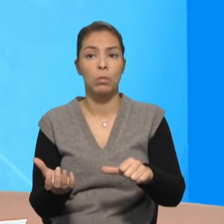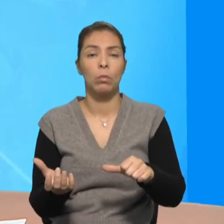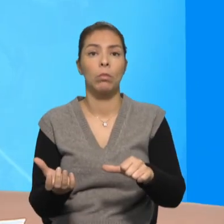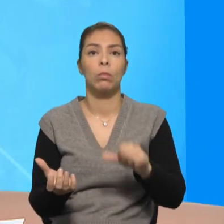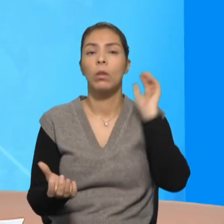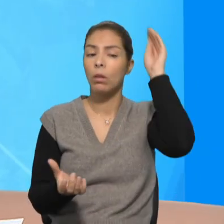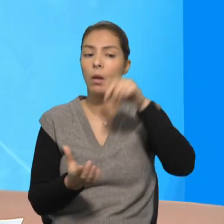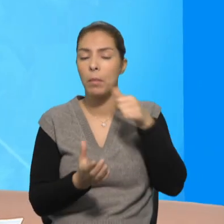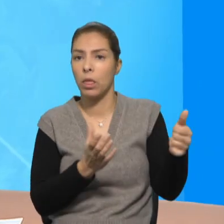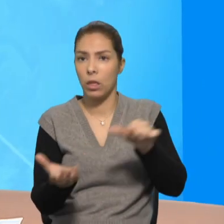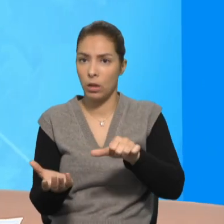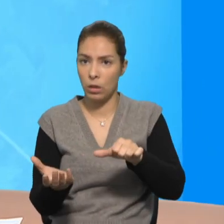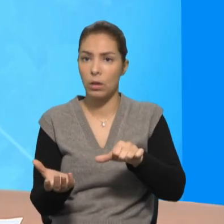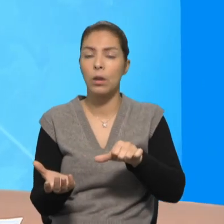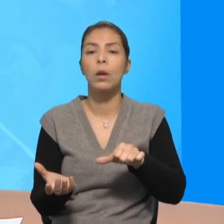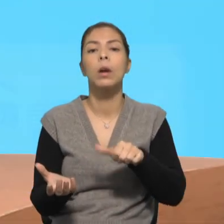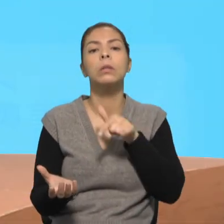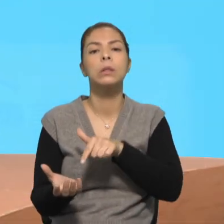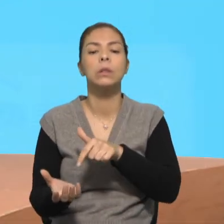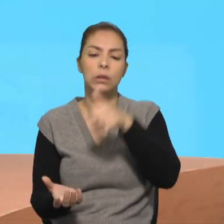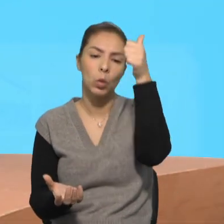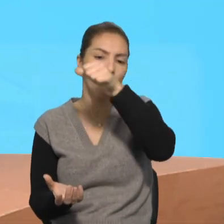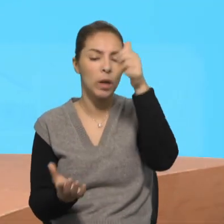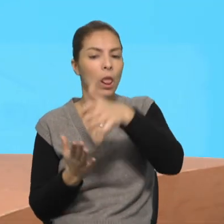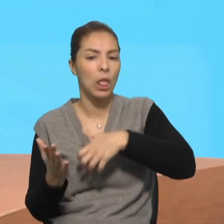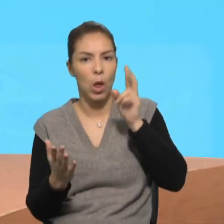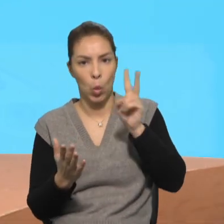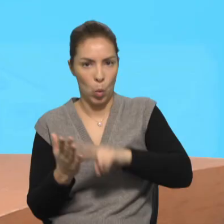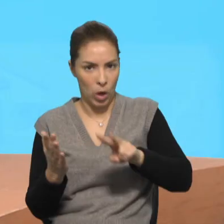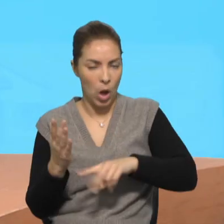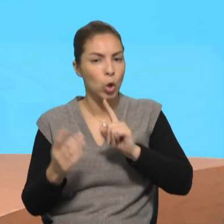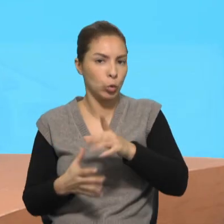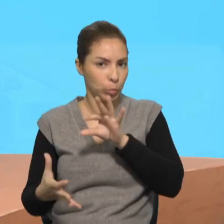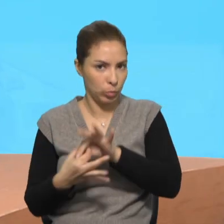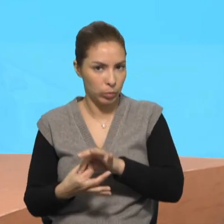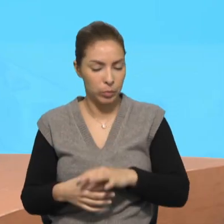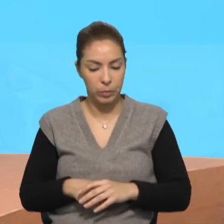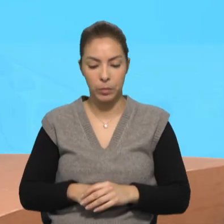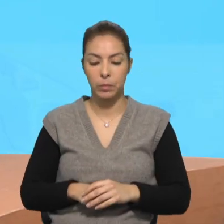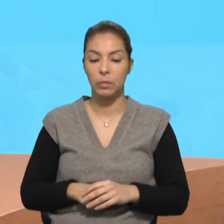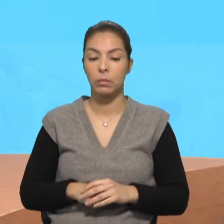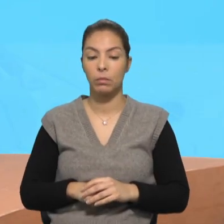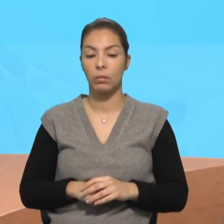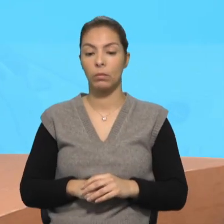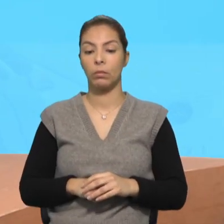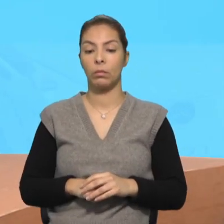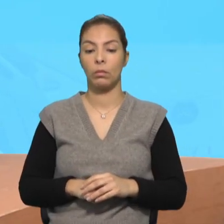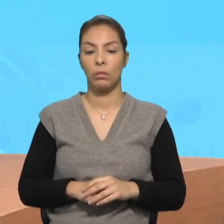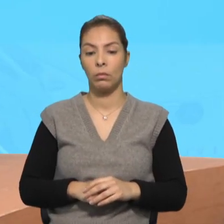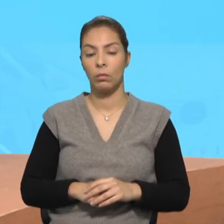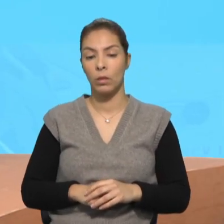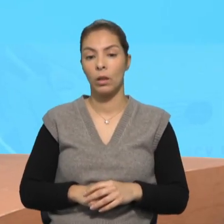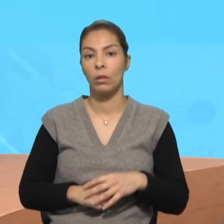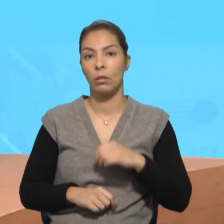nas liturgias deste domingo? Ora, muito bem, eu creio que a palavra que o Paulo acaba de utilizar, que é